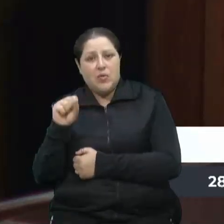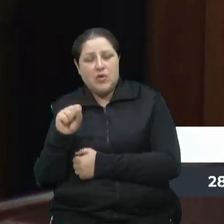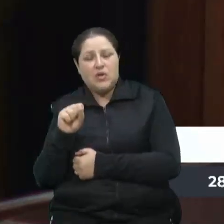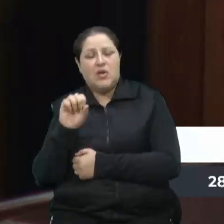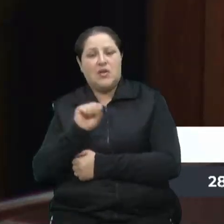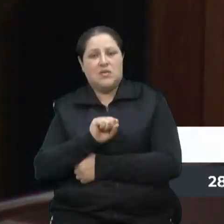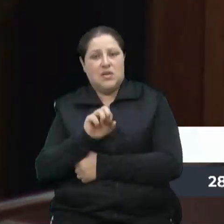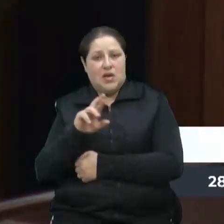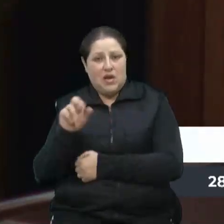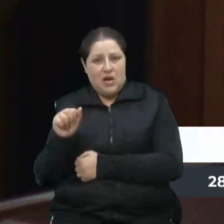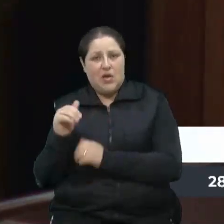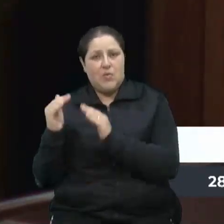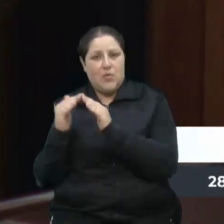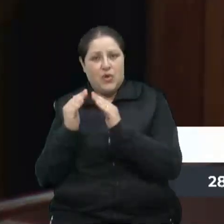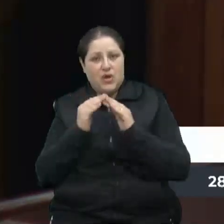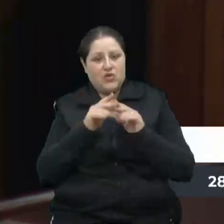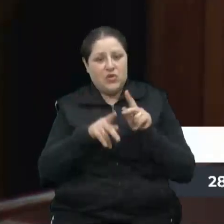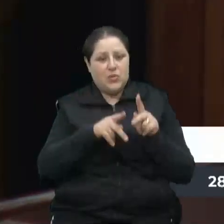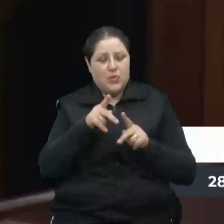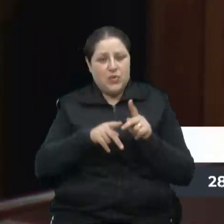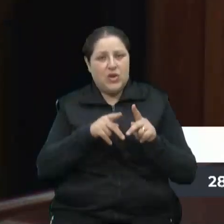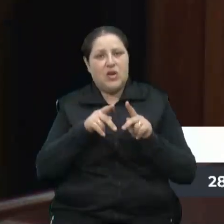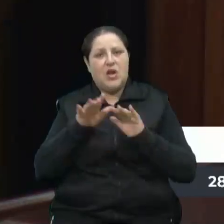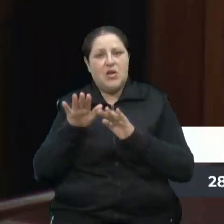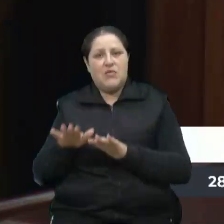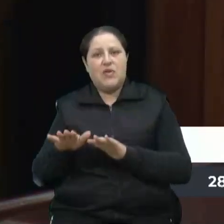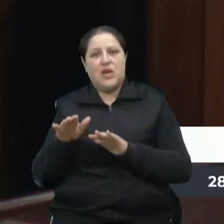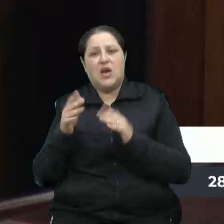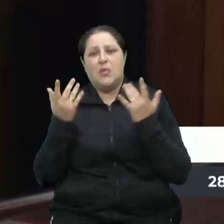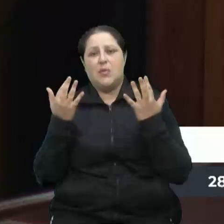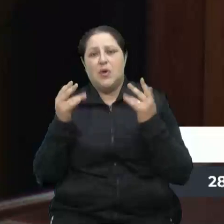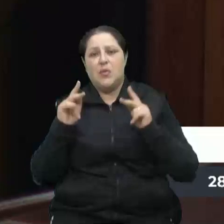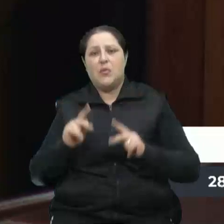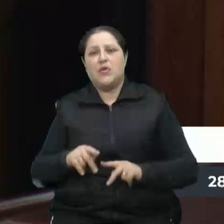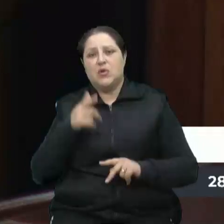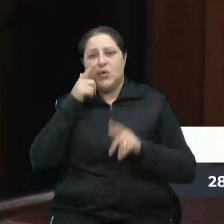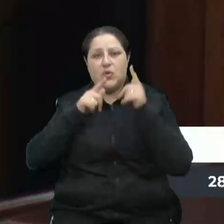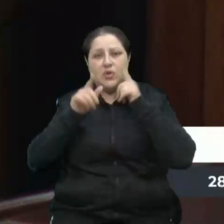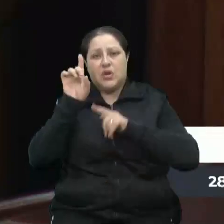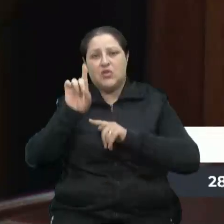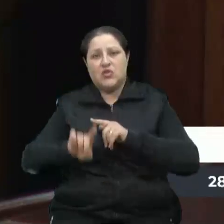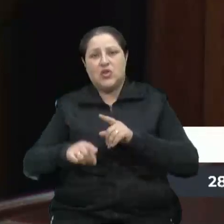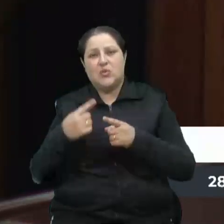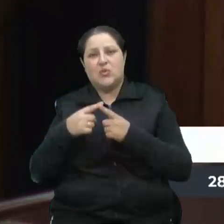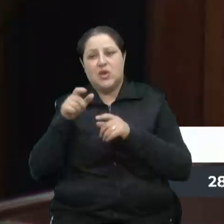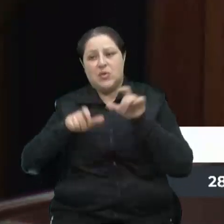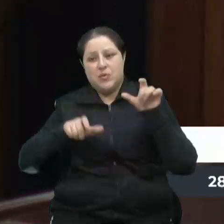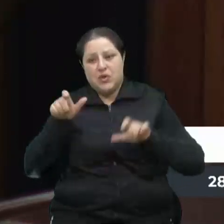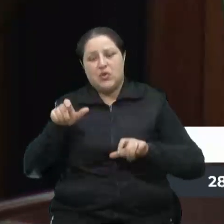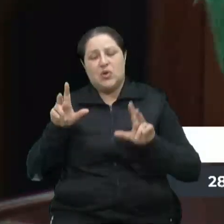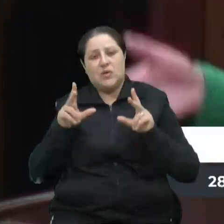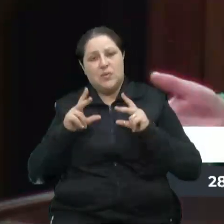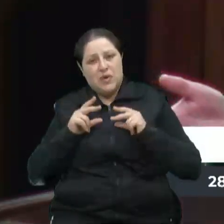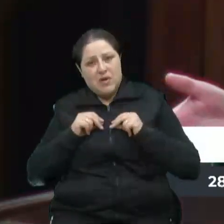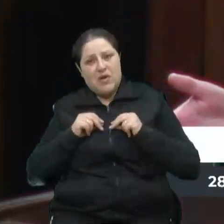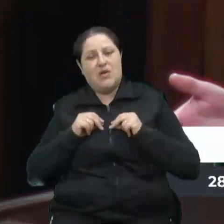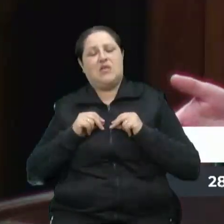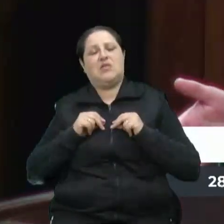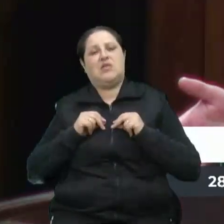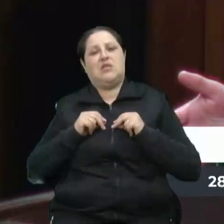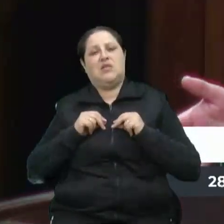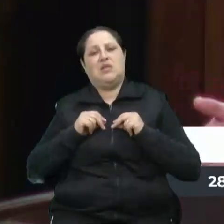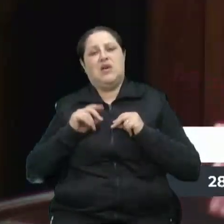popular, fique nas mãos das pessoas que ganharam esse direito por serem pessoas que merecem e que não vá